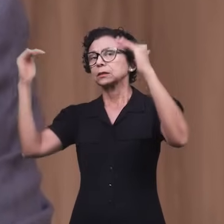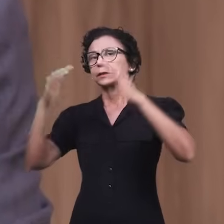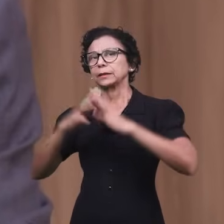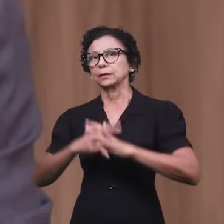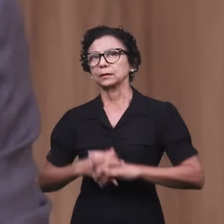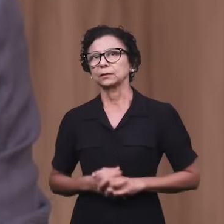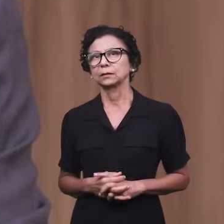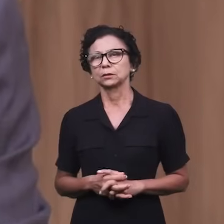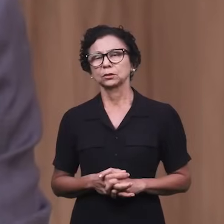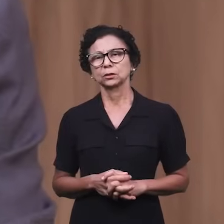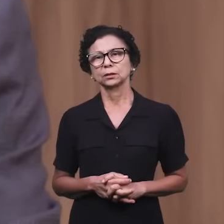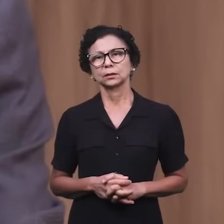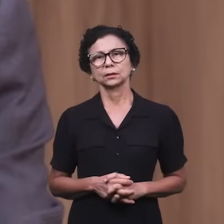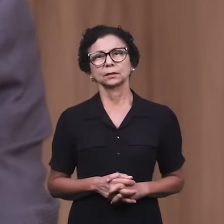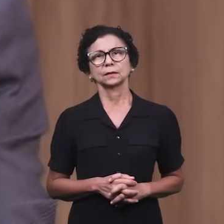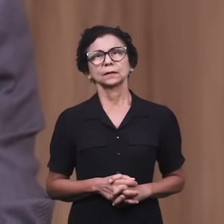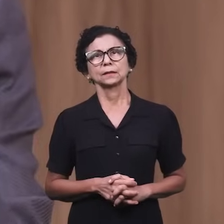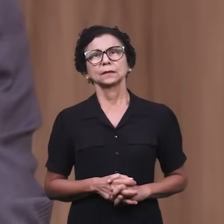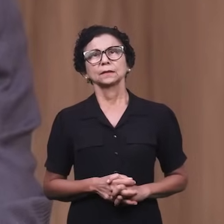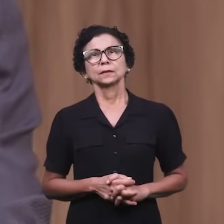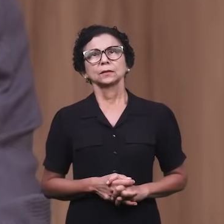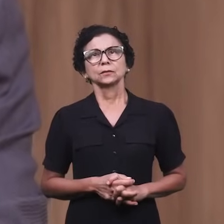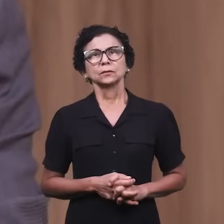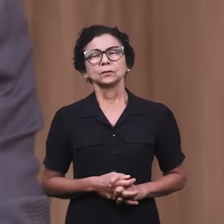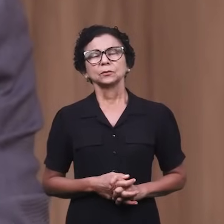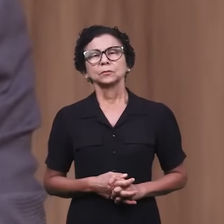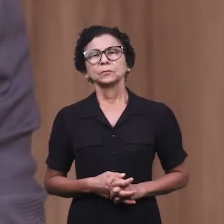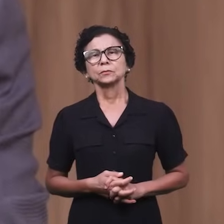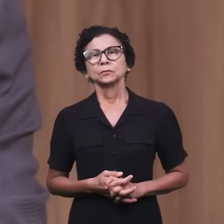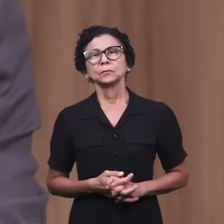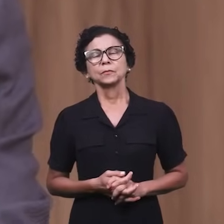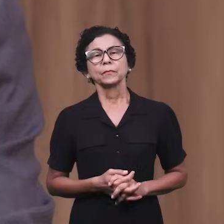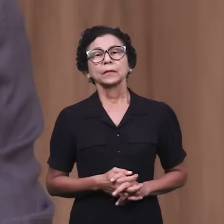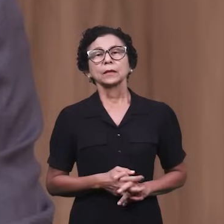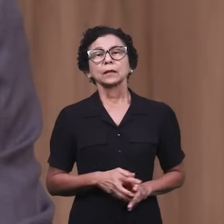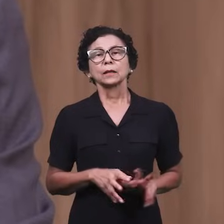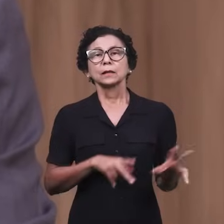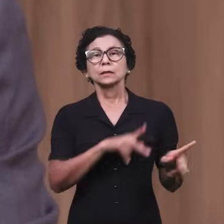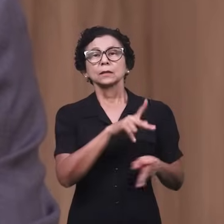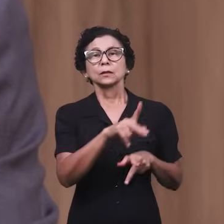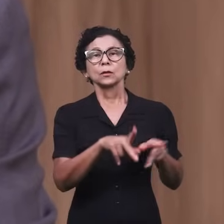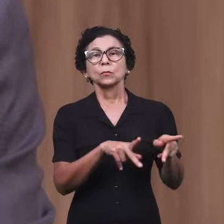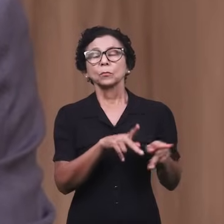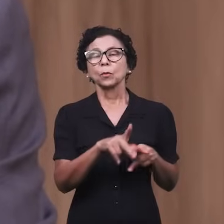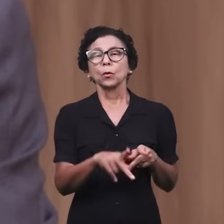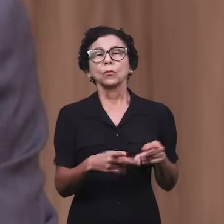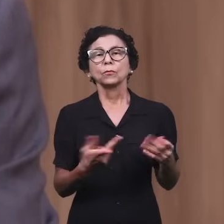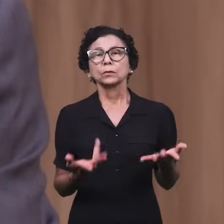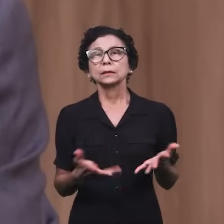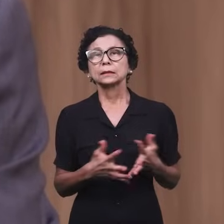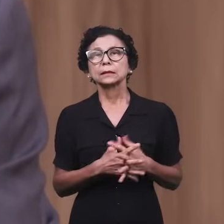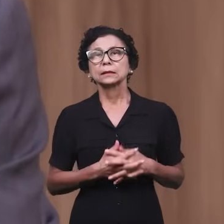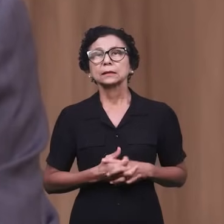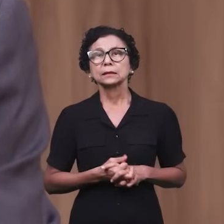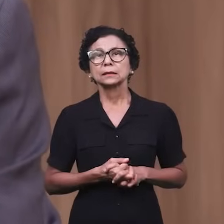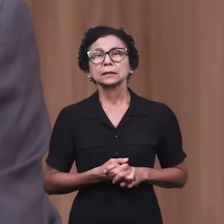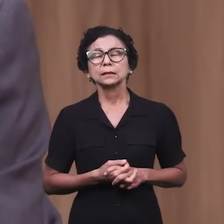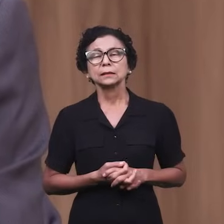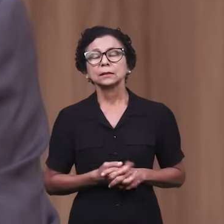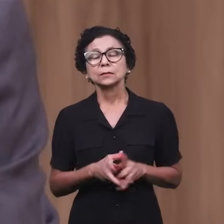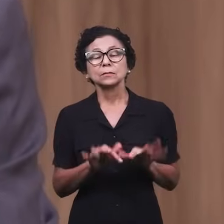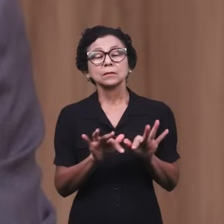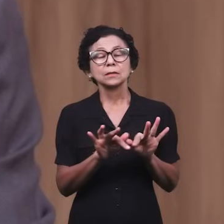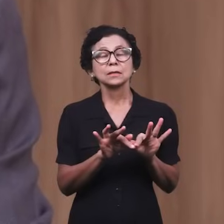assim realizando algum tipo de sacrifício a coisa que eles não tinham como fazer chega a ser simples né era